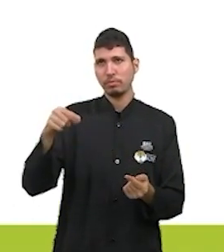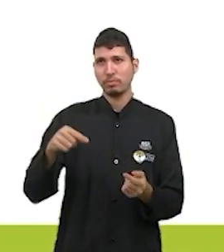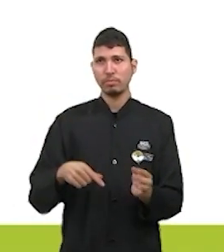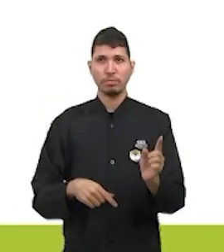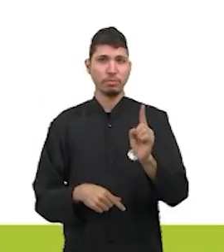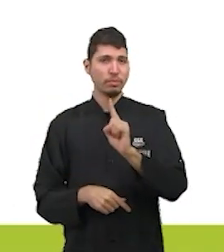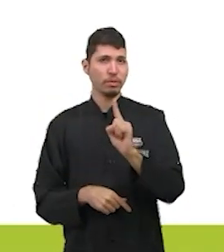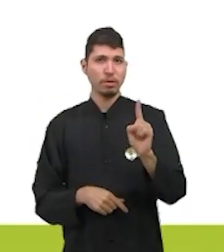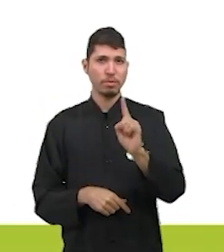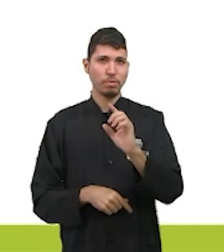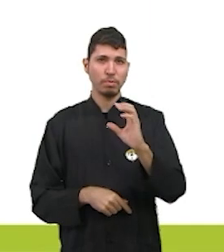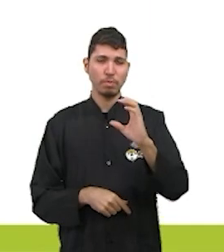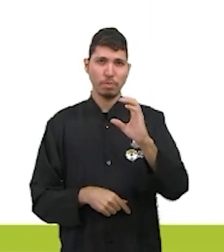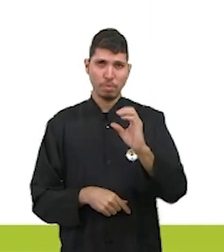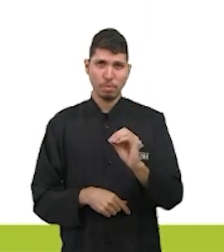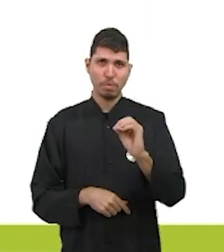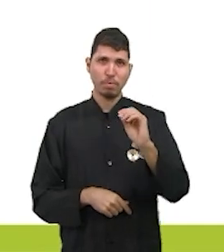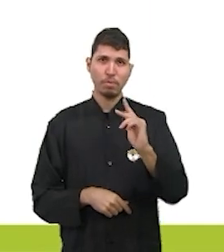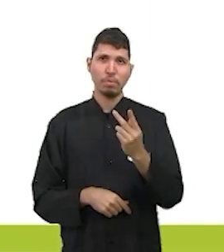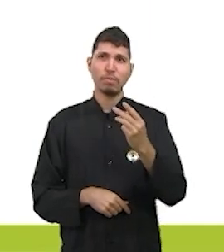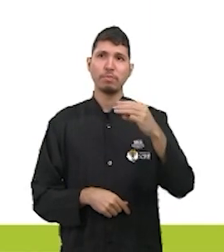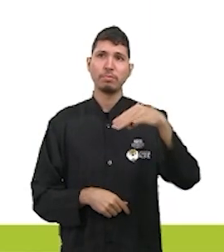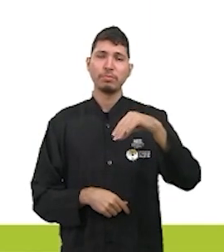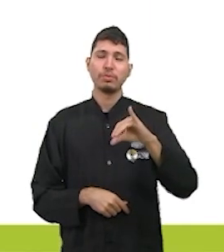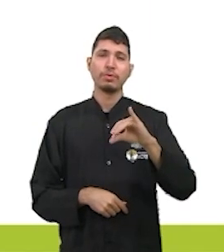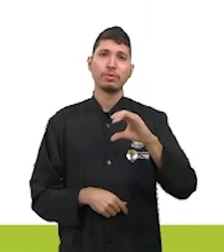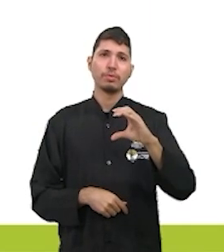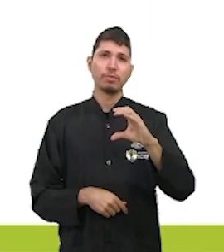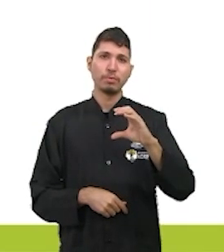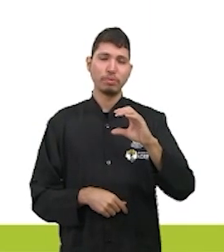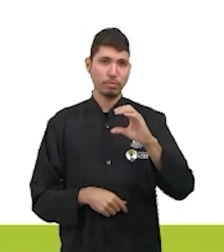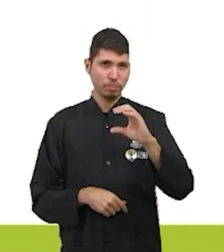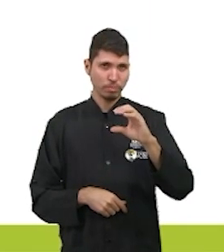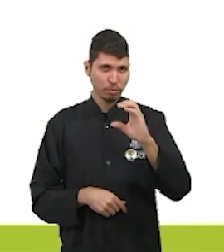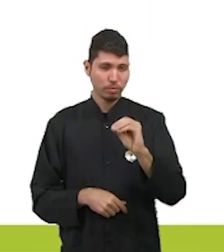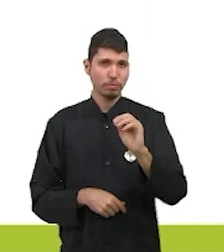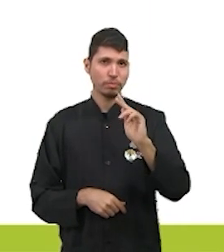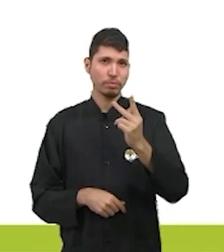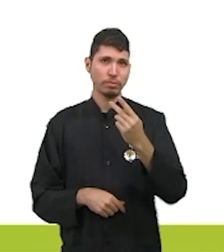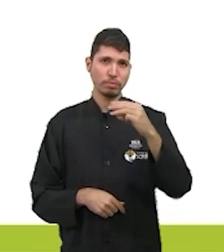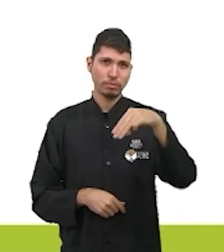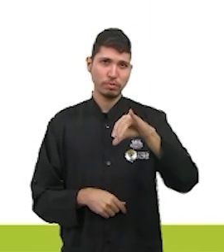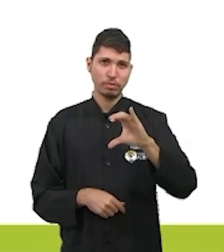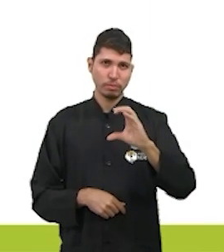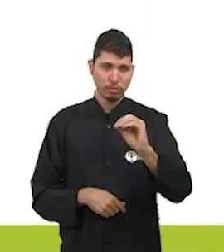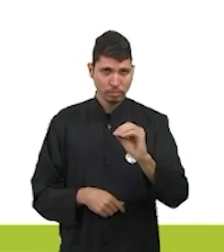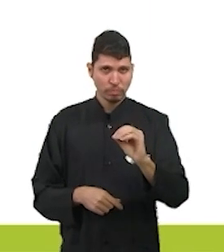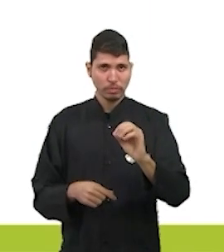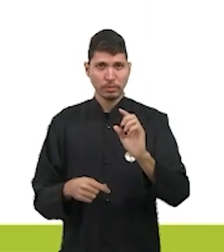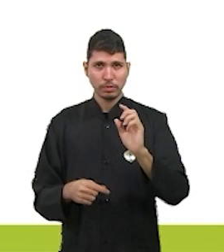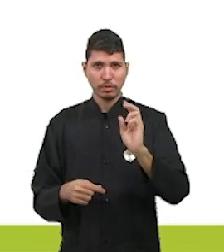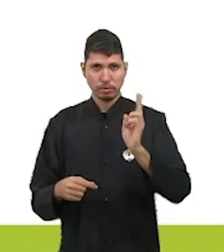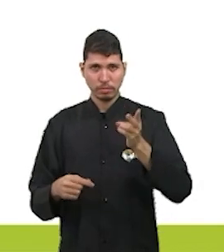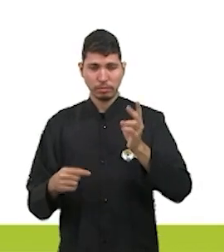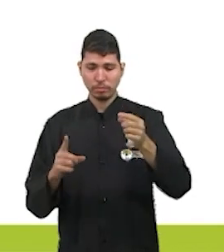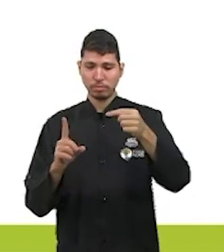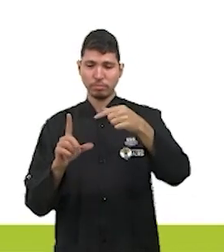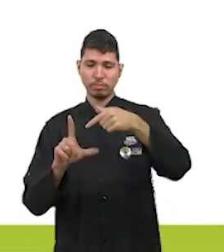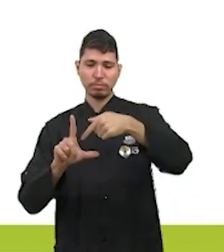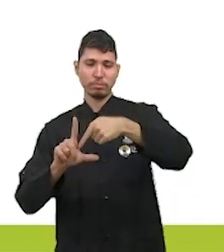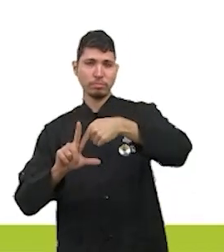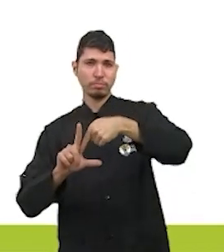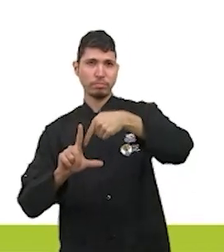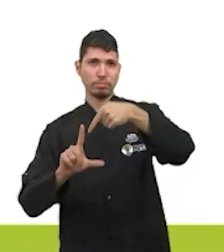fatores envolvendo, ok? E aí, nós vamos aqui para a nossa primeira questão, tá?